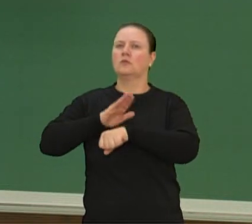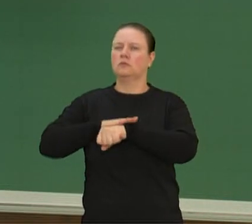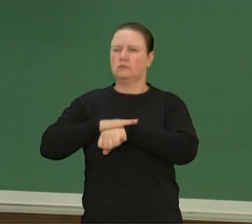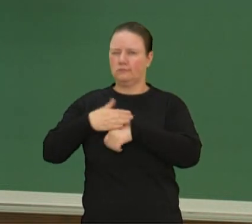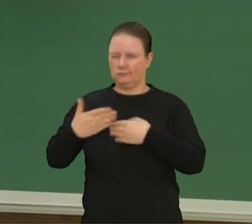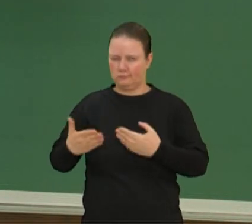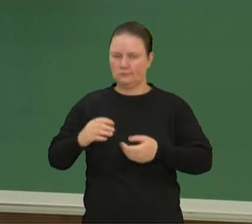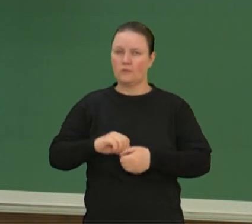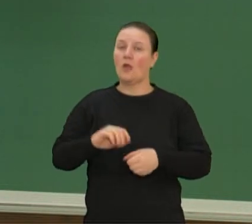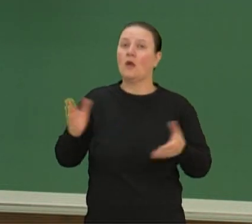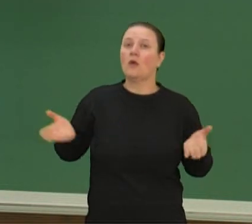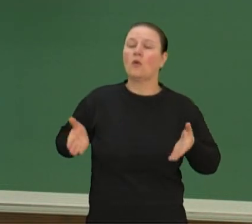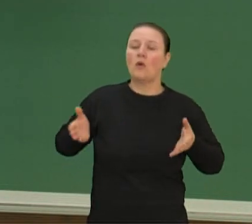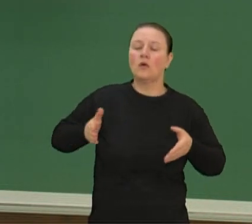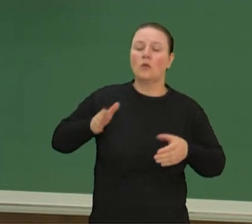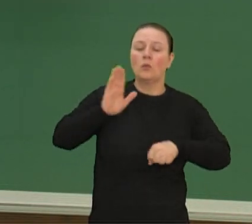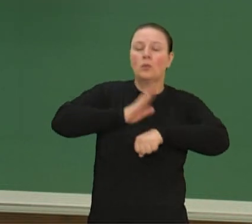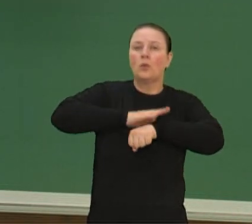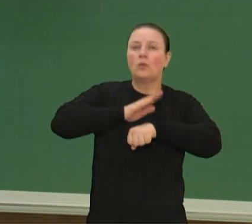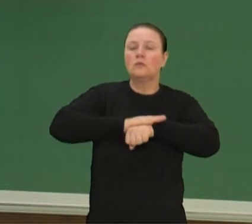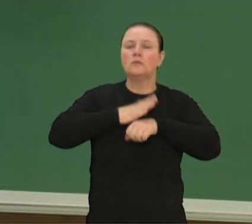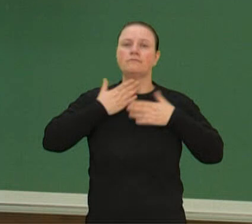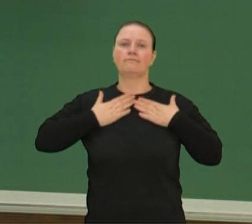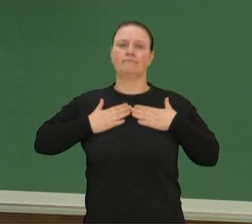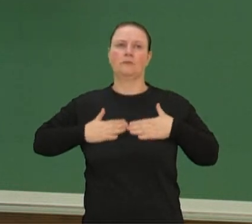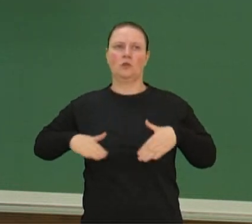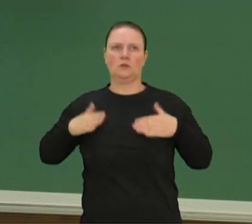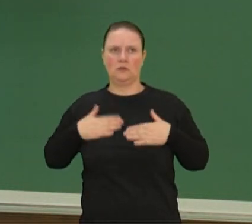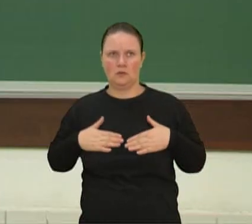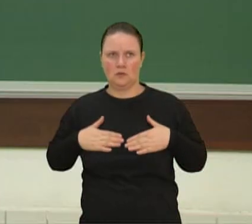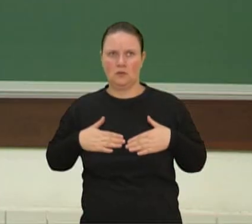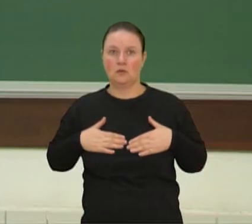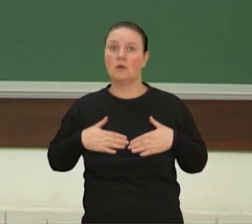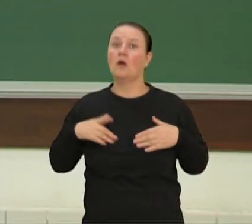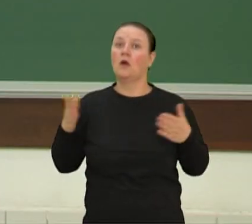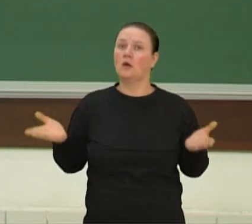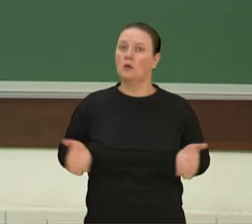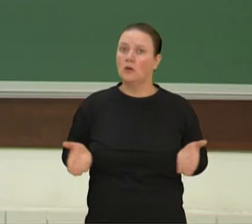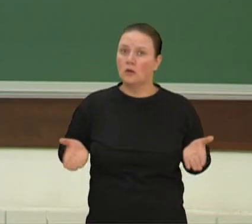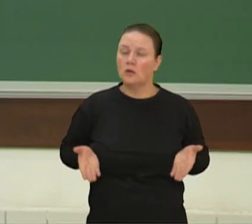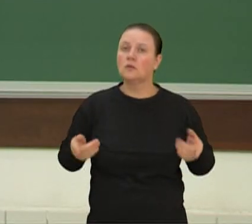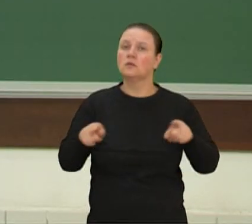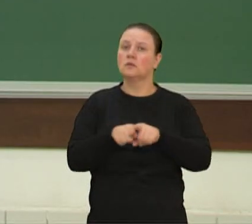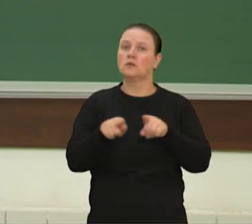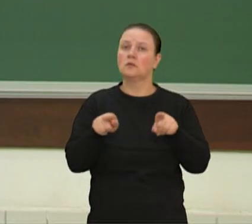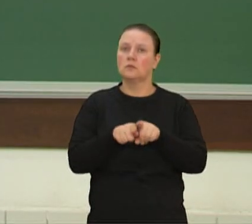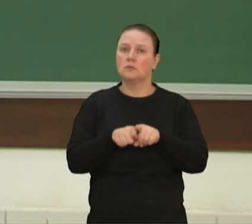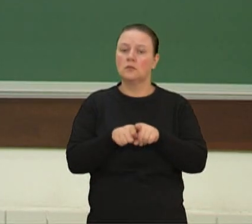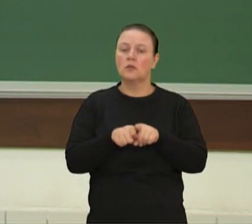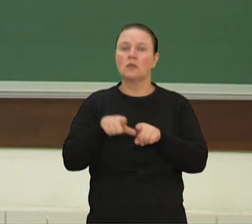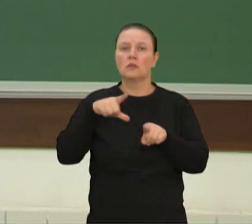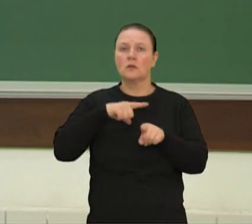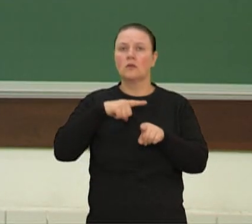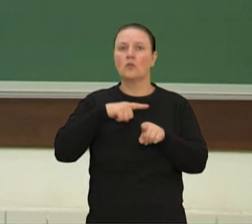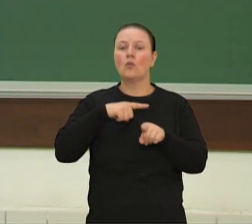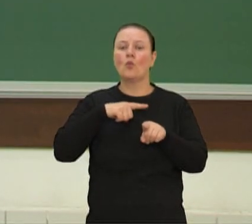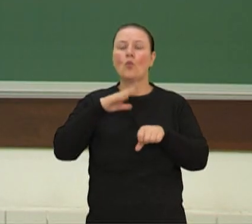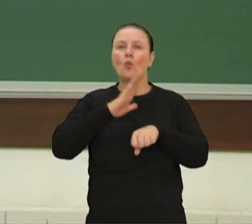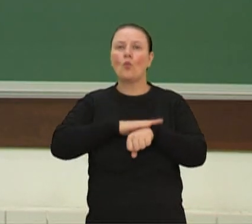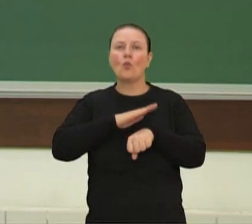Períodos de descanso. Então, falamos sobre força, resistência muscular e também potência muscular. Mas para que